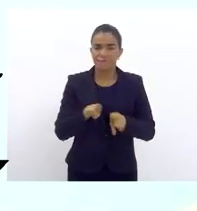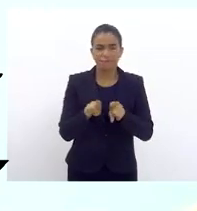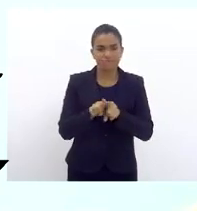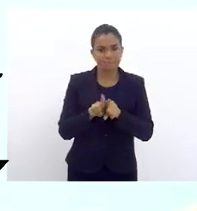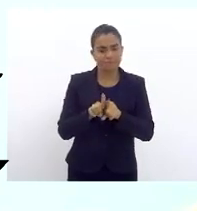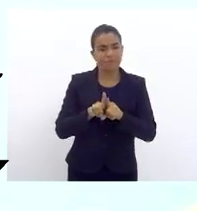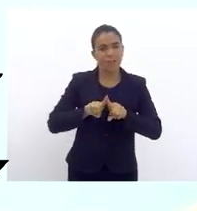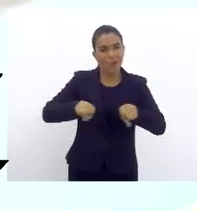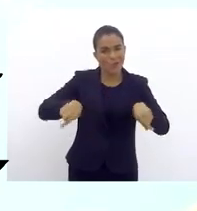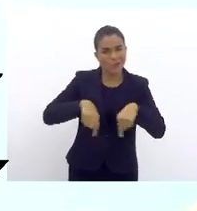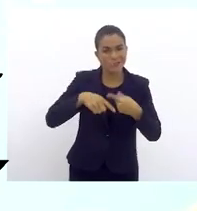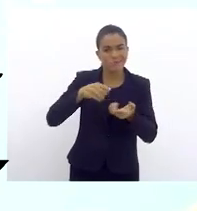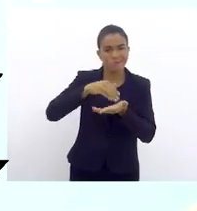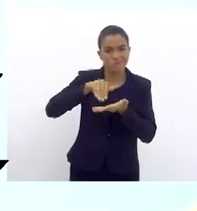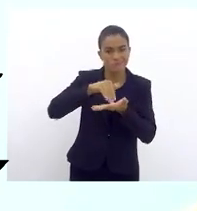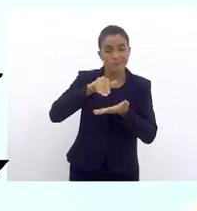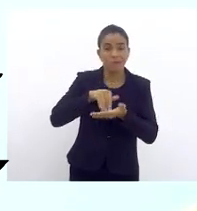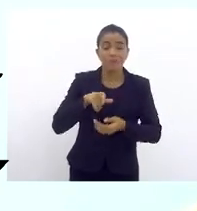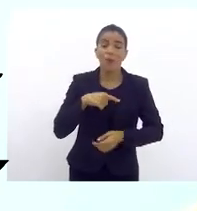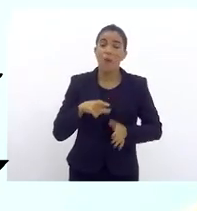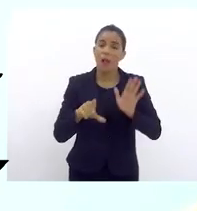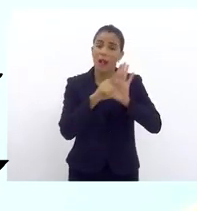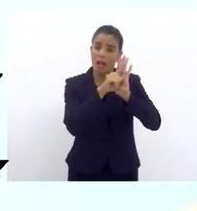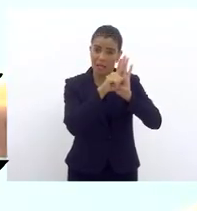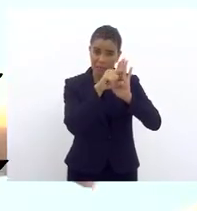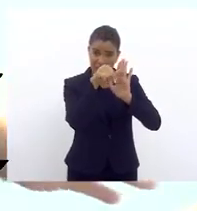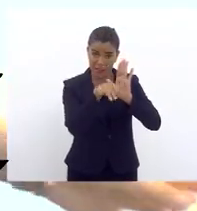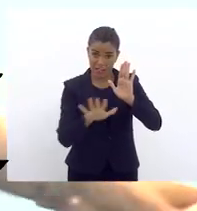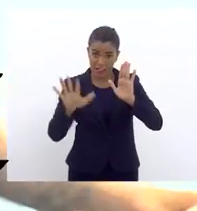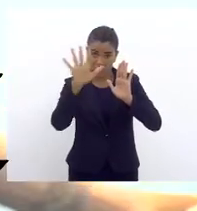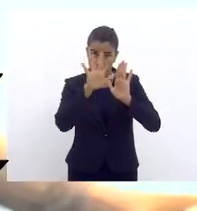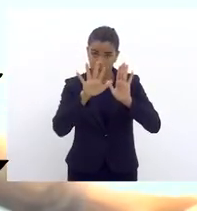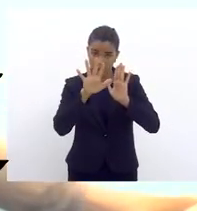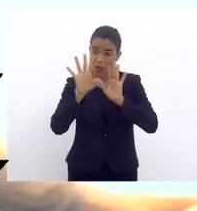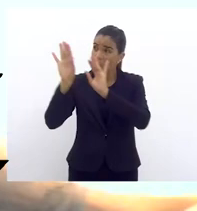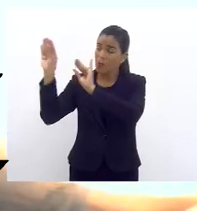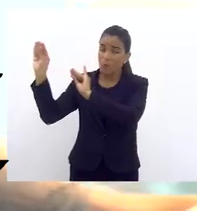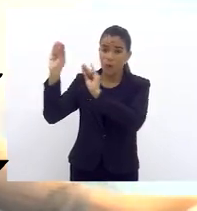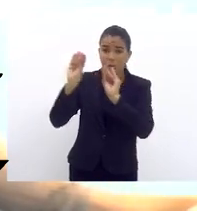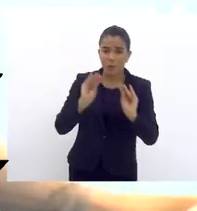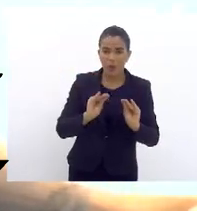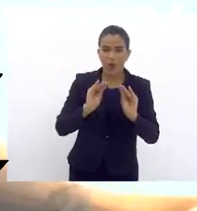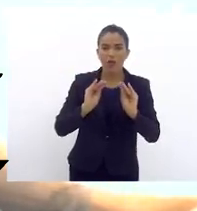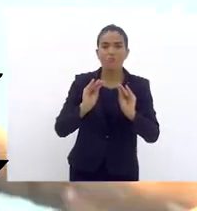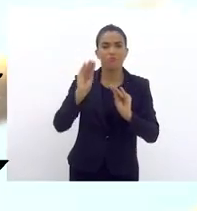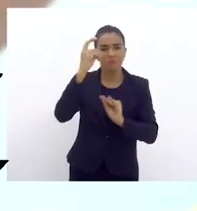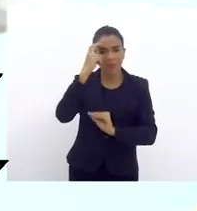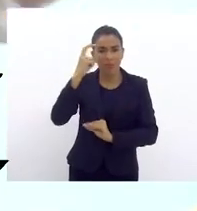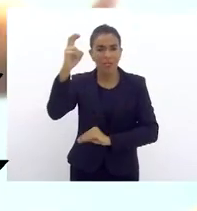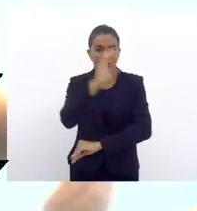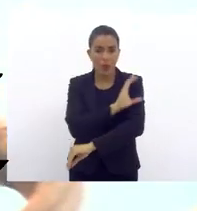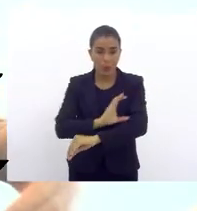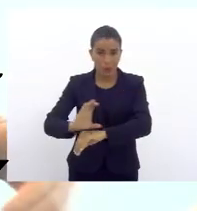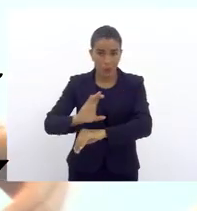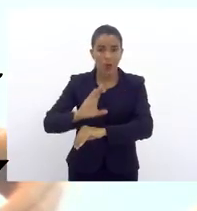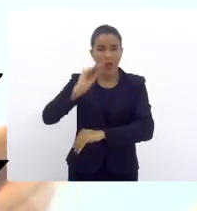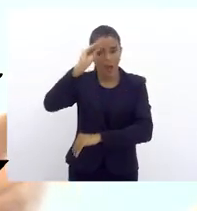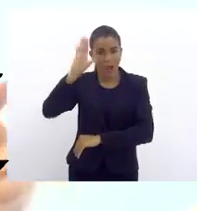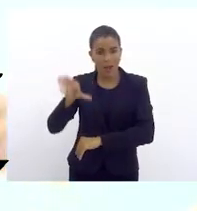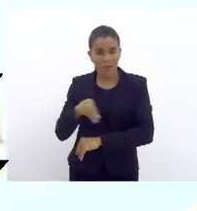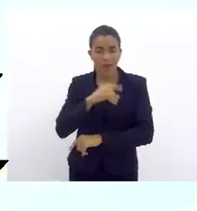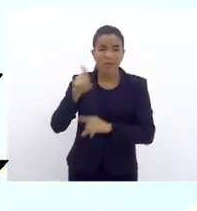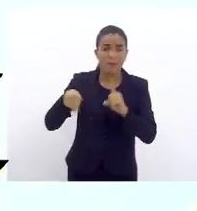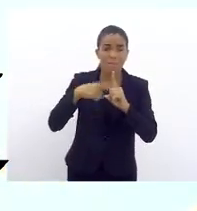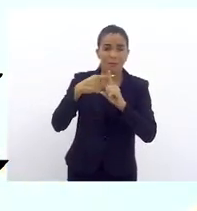que é uma lei que pega a lei Nacional do Ensino das culturas indígenas e africanas nas escolas